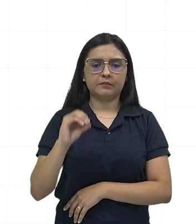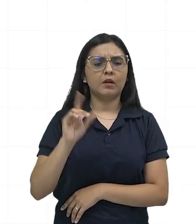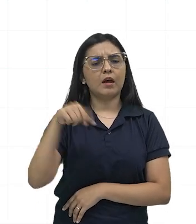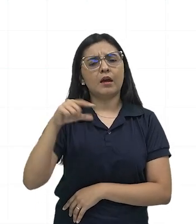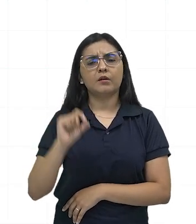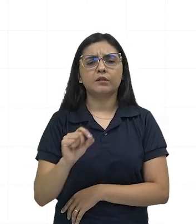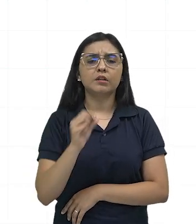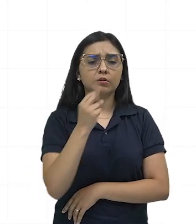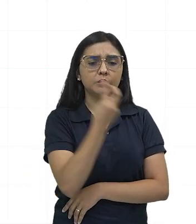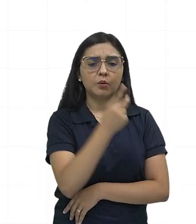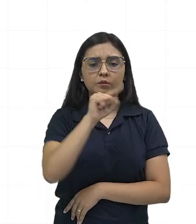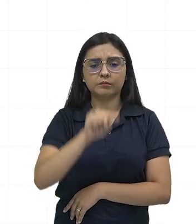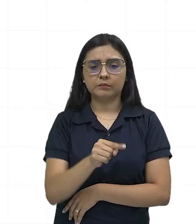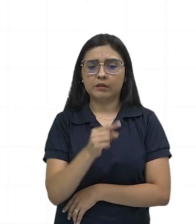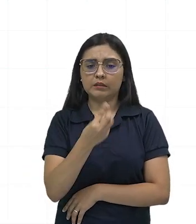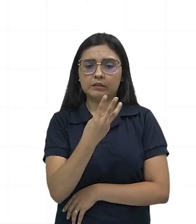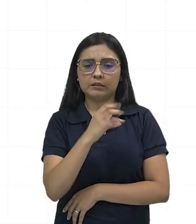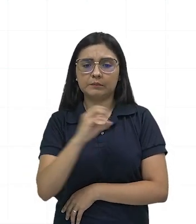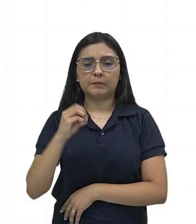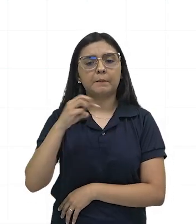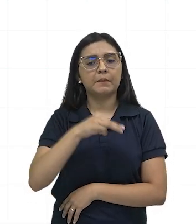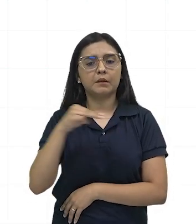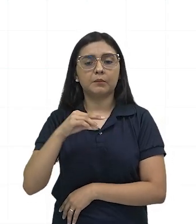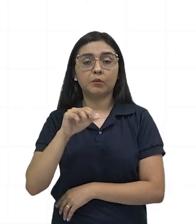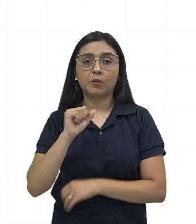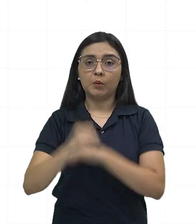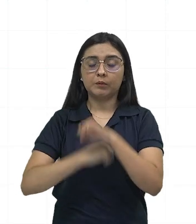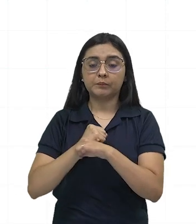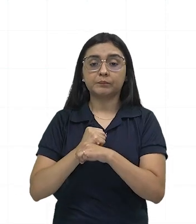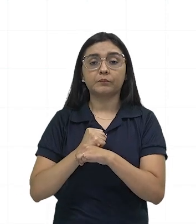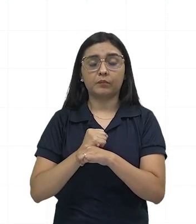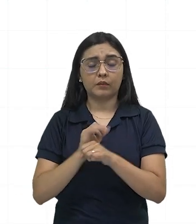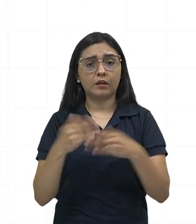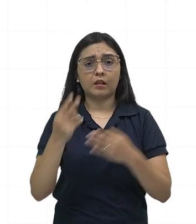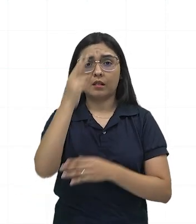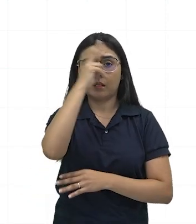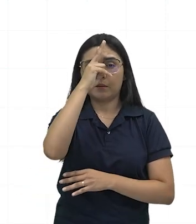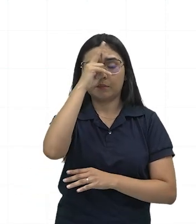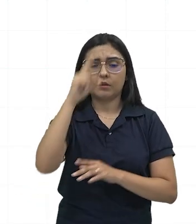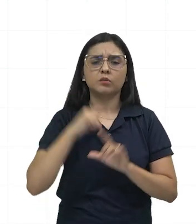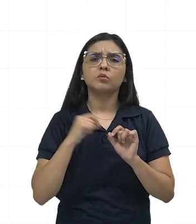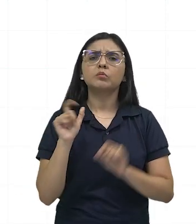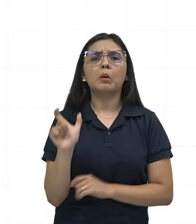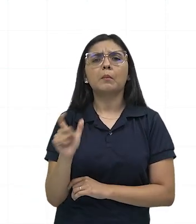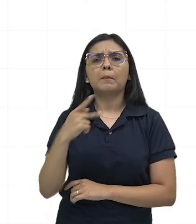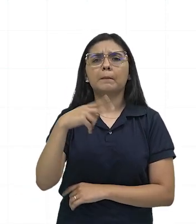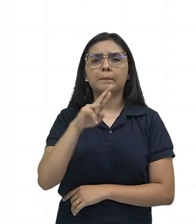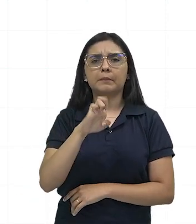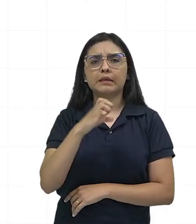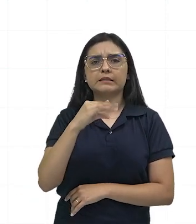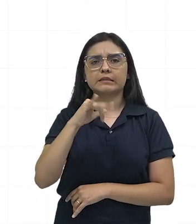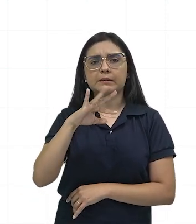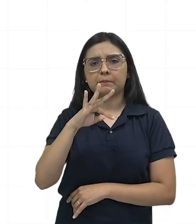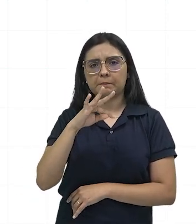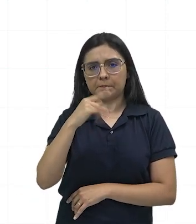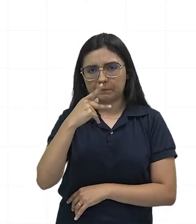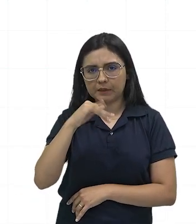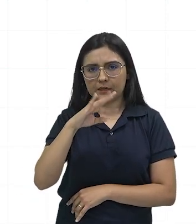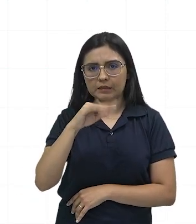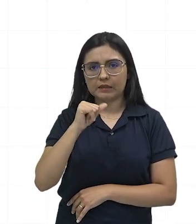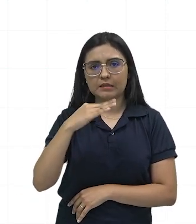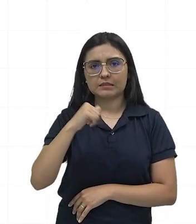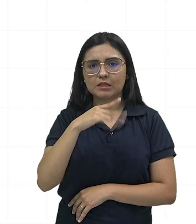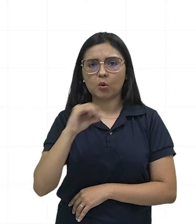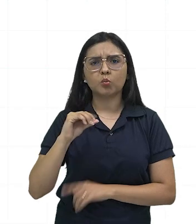2.300 milímetros ano. Lembrando que toda vez que a gente fala em precipitação, gente, a gente está falando de quê? A gente